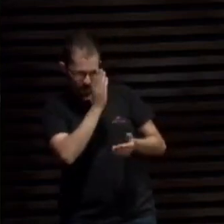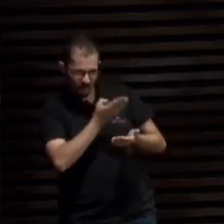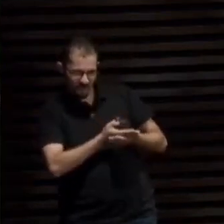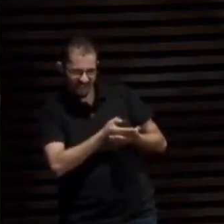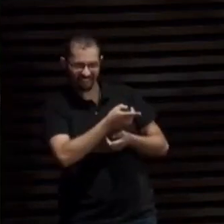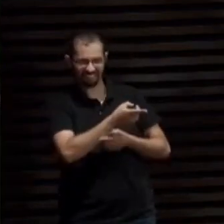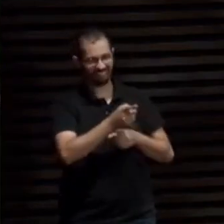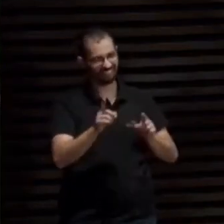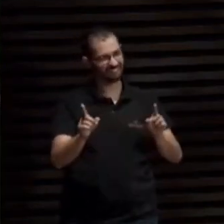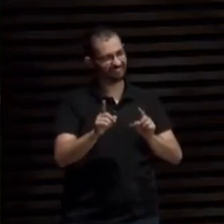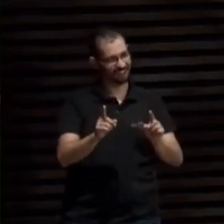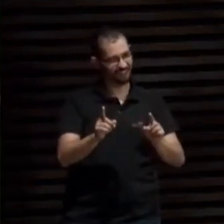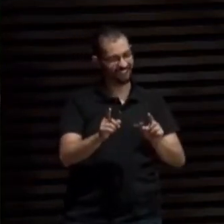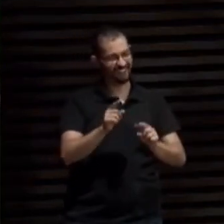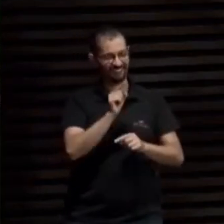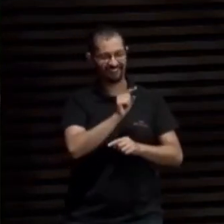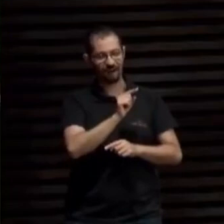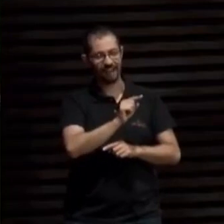Músico testa